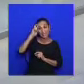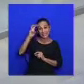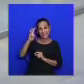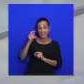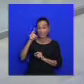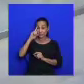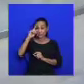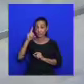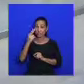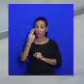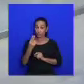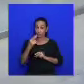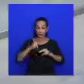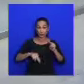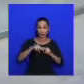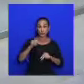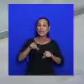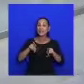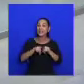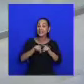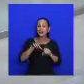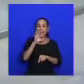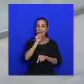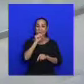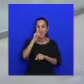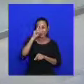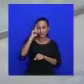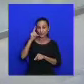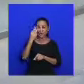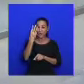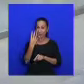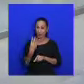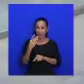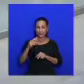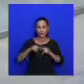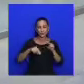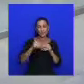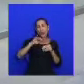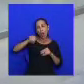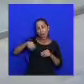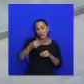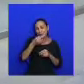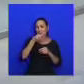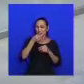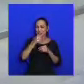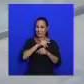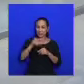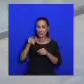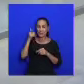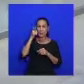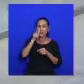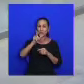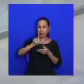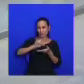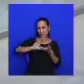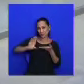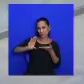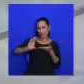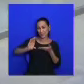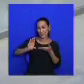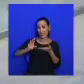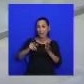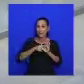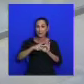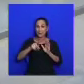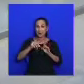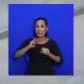quinta-feira, dia 2 de junho e também no sábado, dia 4 de junho. Então aproveita, porque você pode ser o próximo ganhador, o